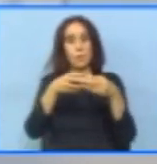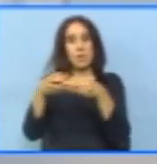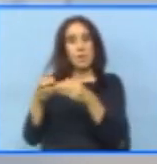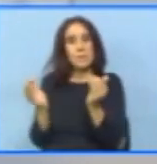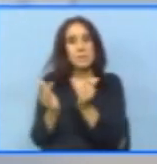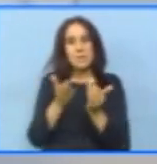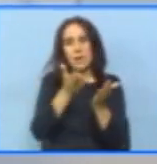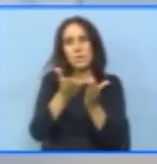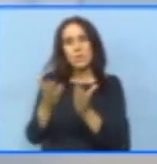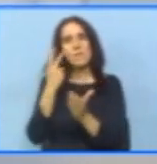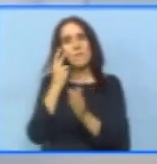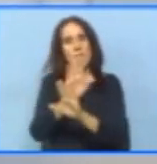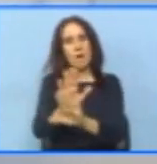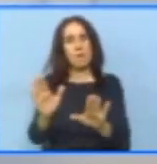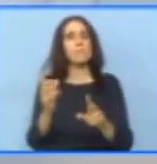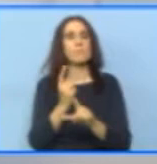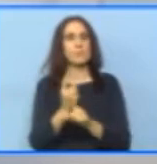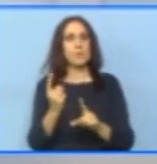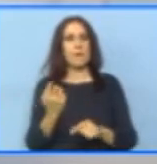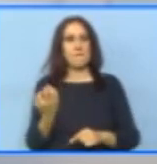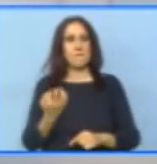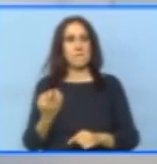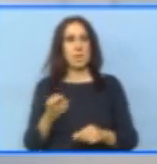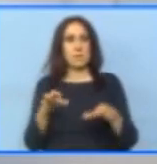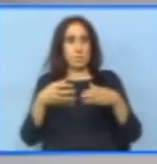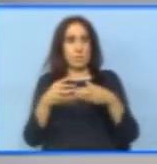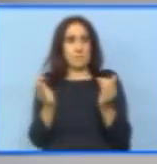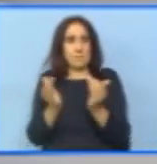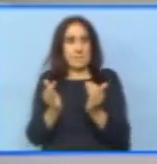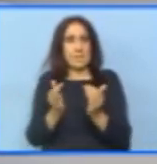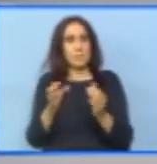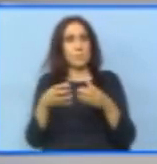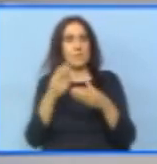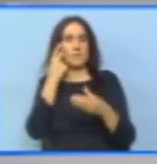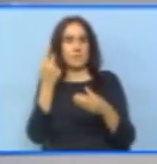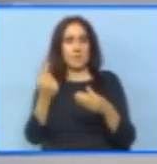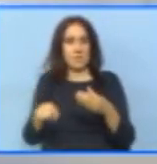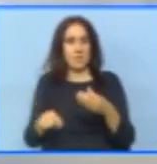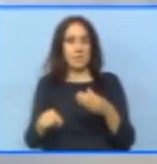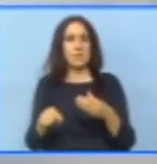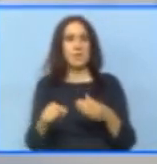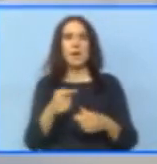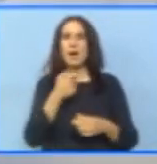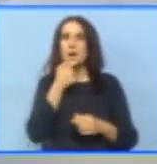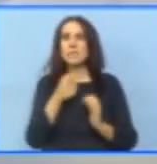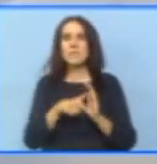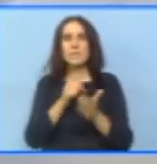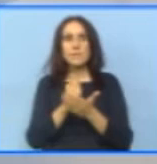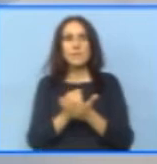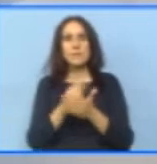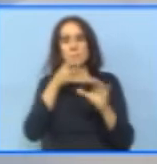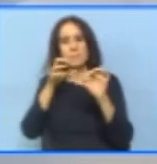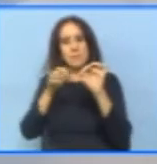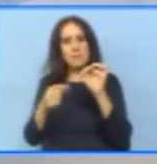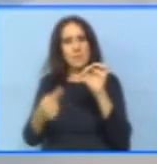mais pequenas a permanecerem vivas. Porque, apesar de ser uma comunidade pequena, é uma comunidade viva. Temos sempre uma mensagem para